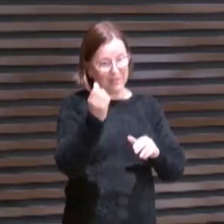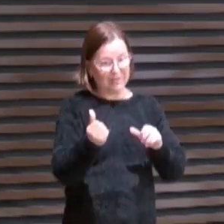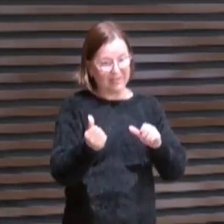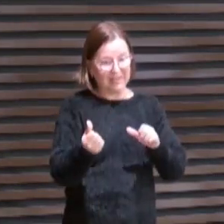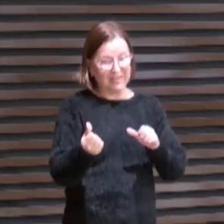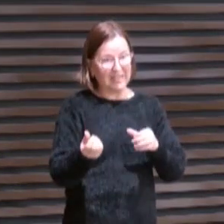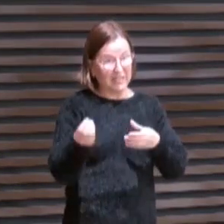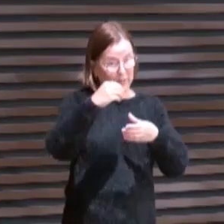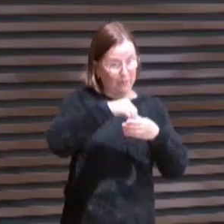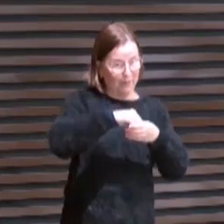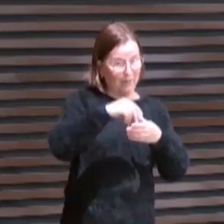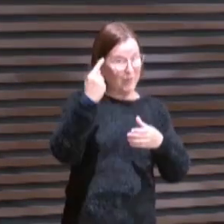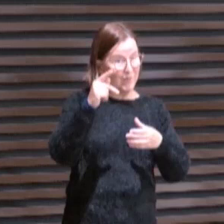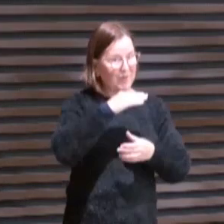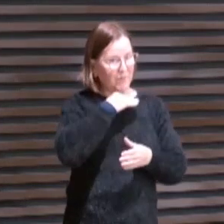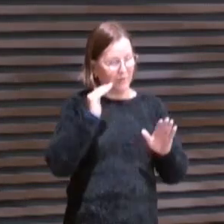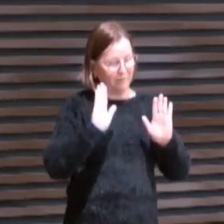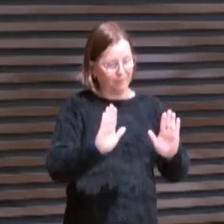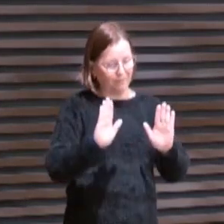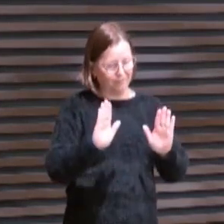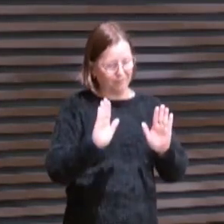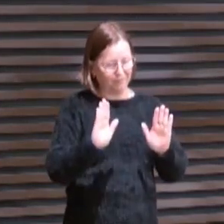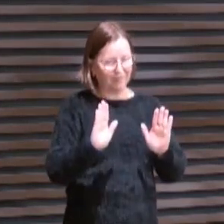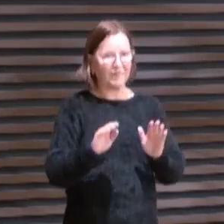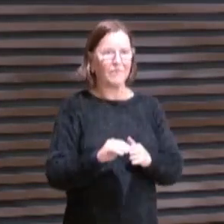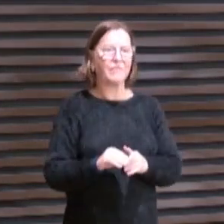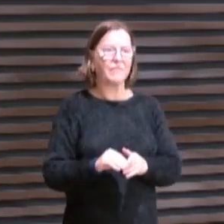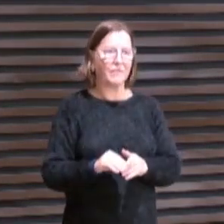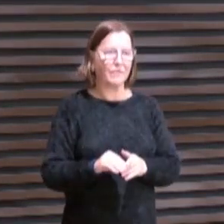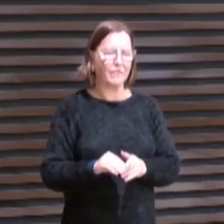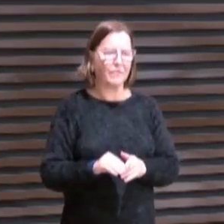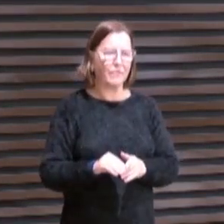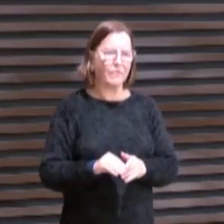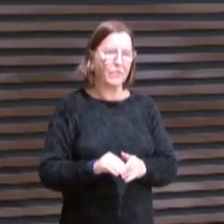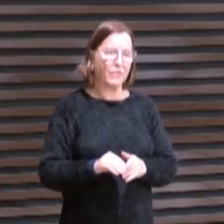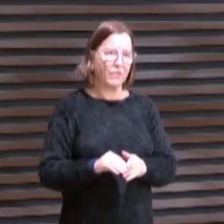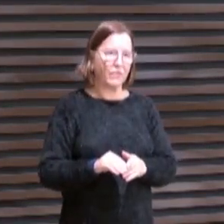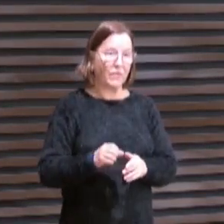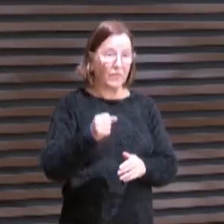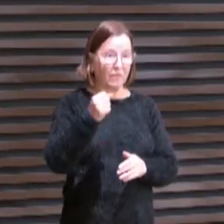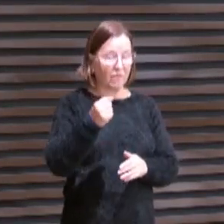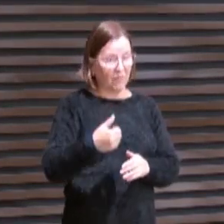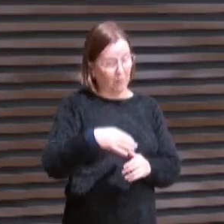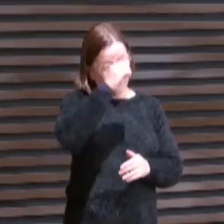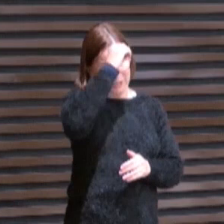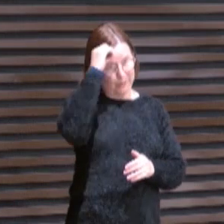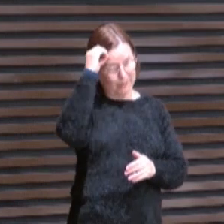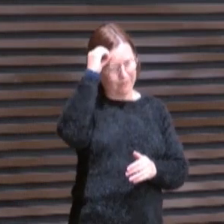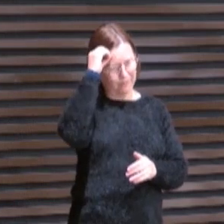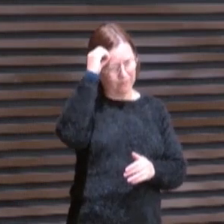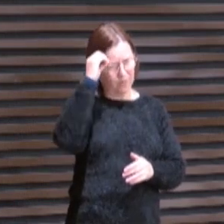morte? Para só um pouquinho. Ele pergunta, é um assunto de ignorância. Ou